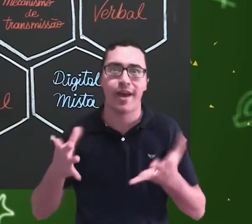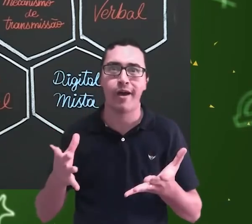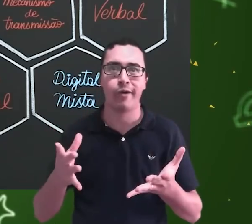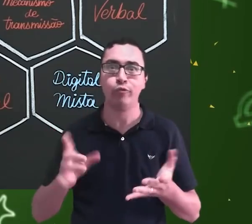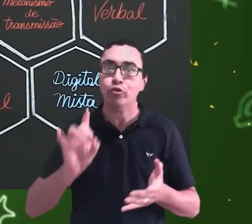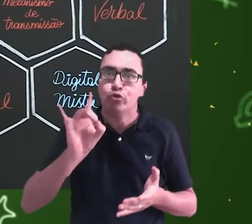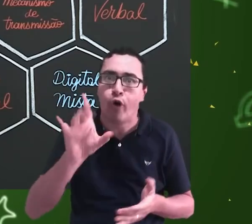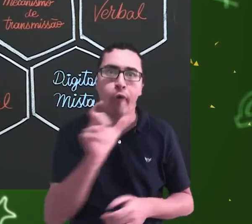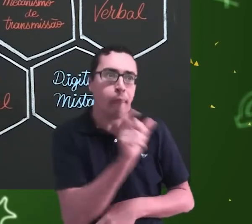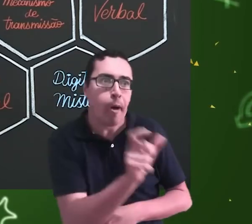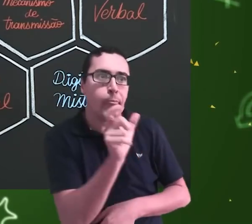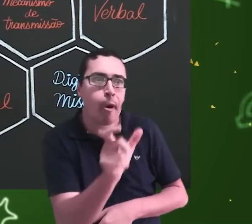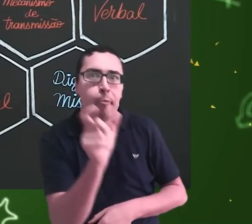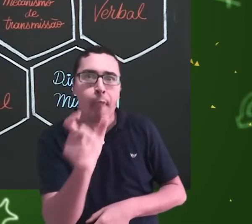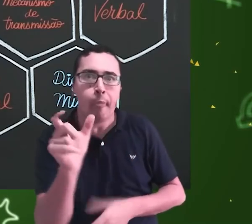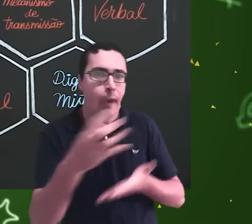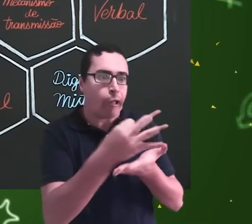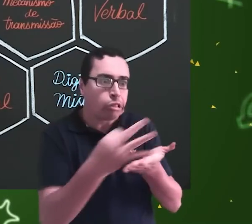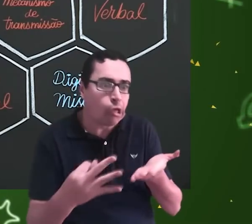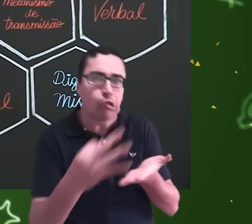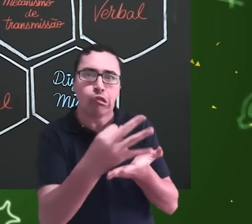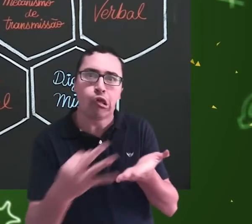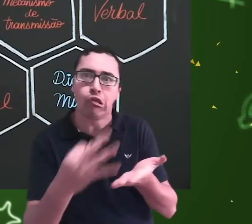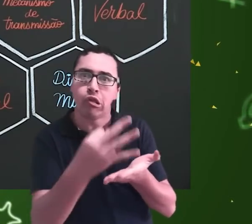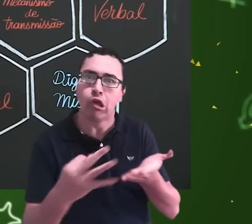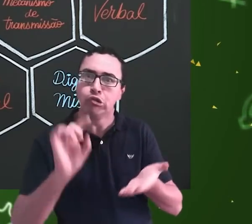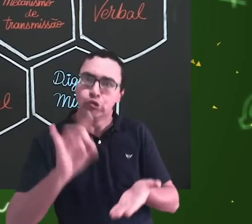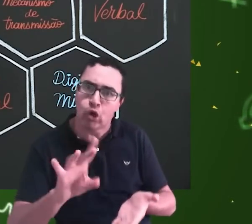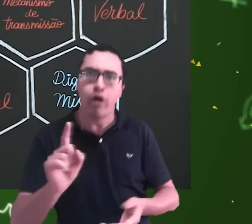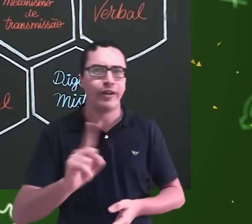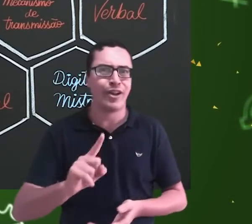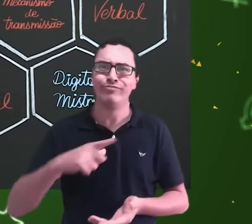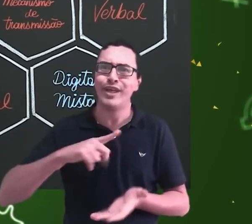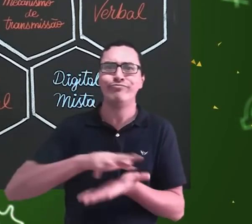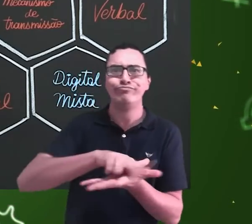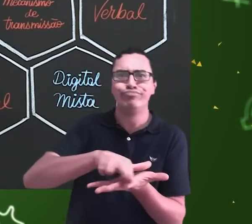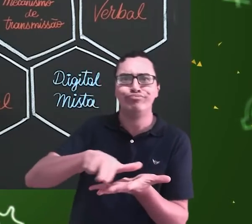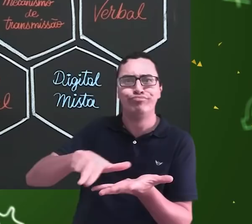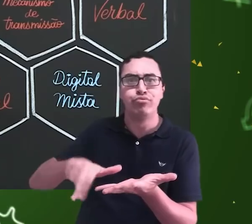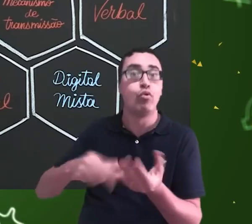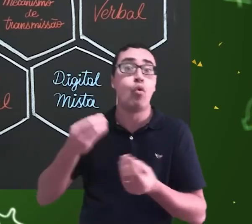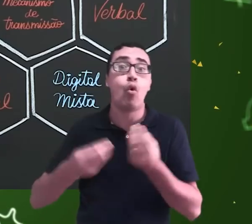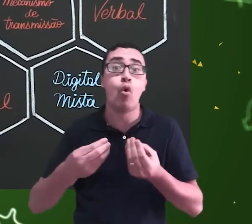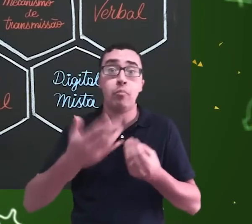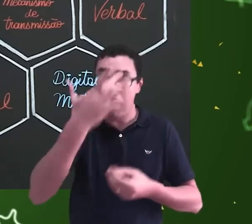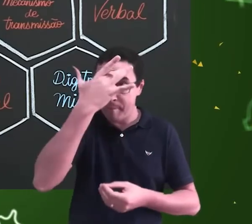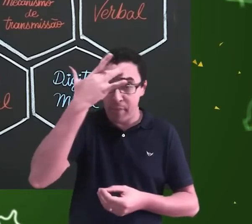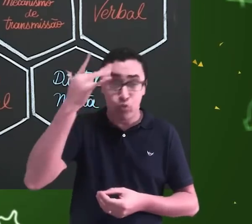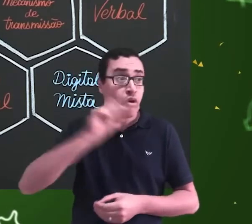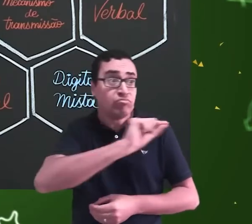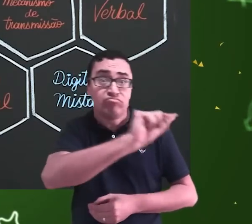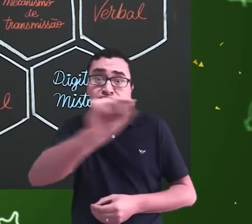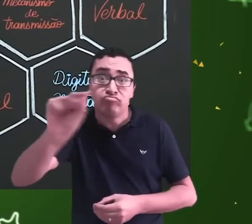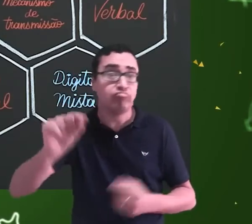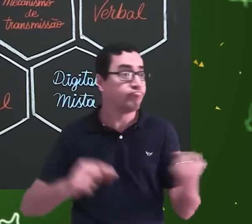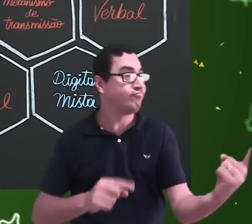que decifrar o que o outro vai falar. A gente também tem que entender como o outro se mostra pra gente. E a maneira de se expressar é aquilo